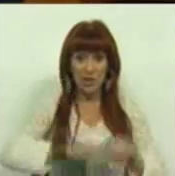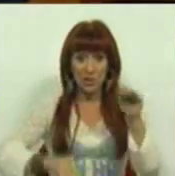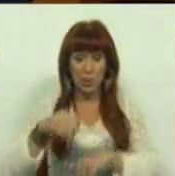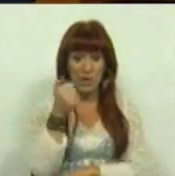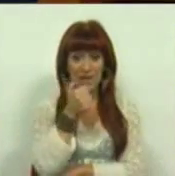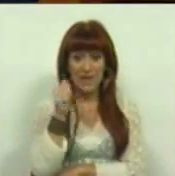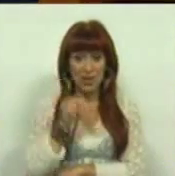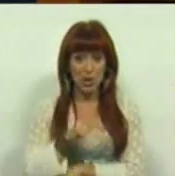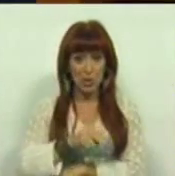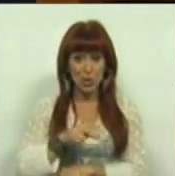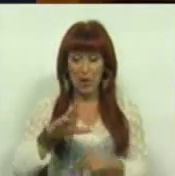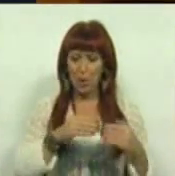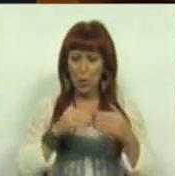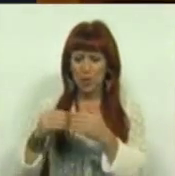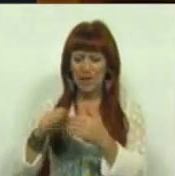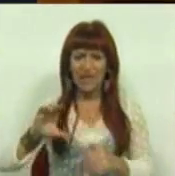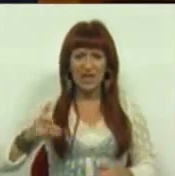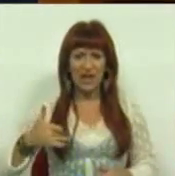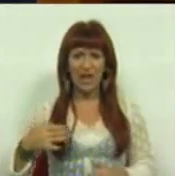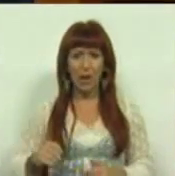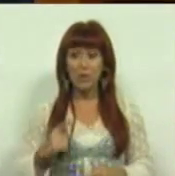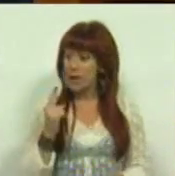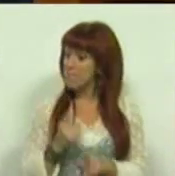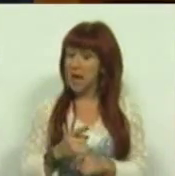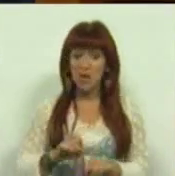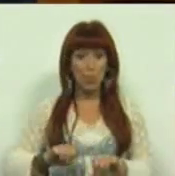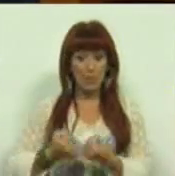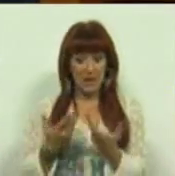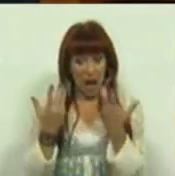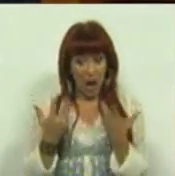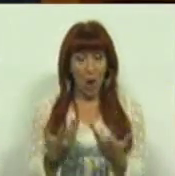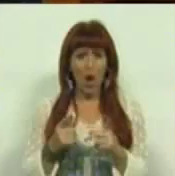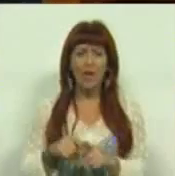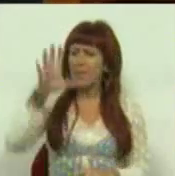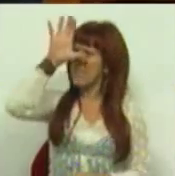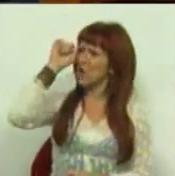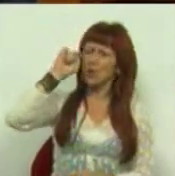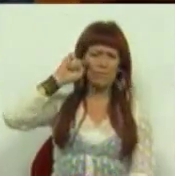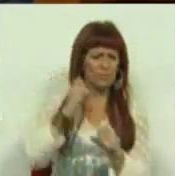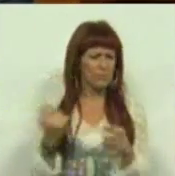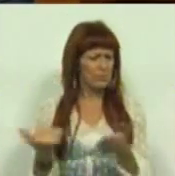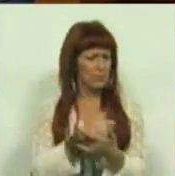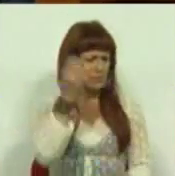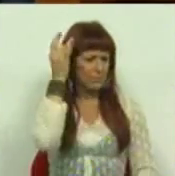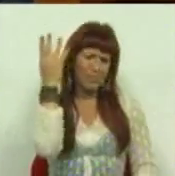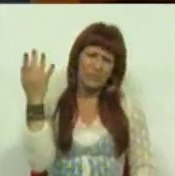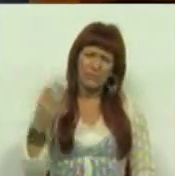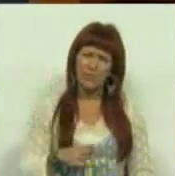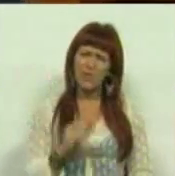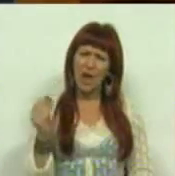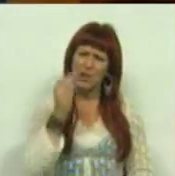de 5 de junho um líder do CDS, o mesmo partido que agora tem o ministro a cobrar indevidamente